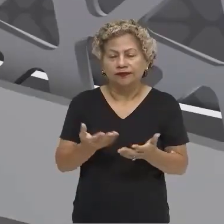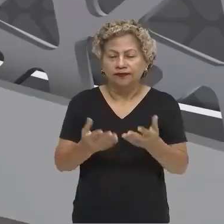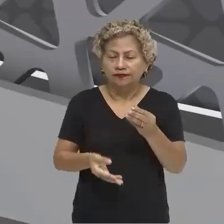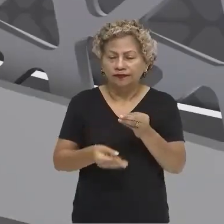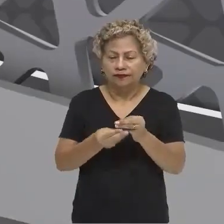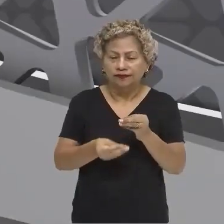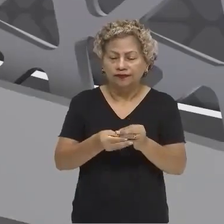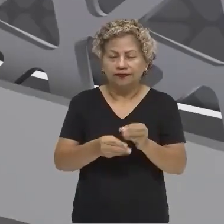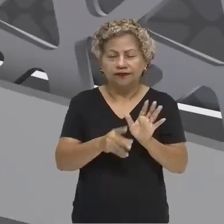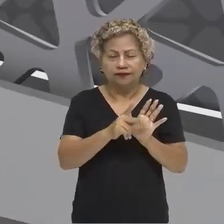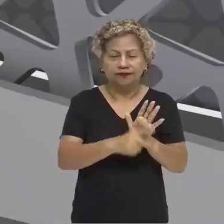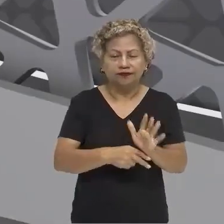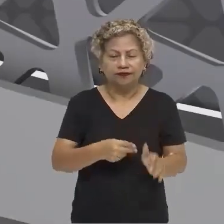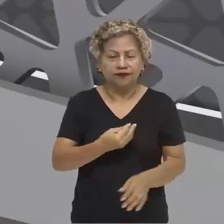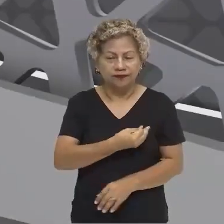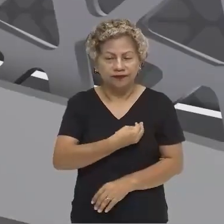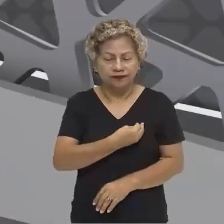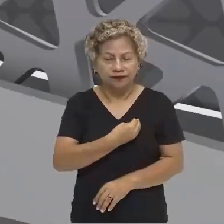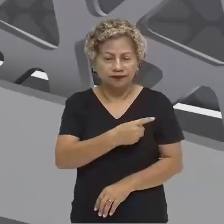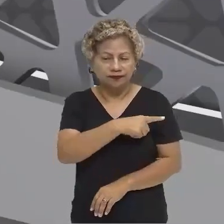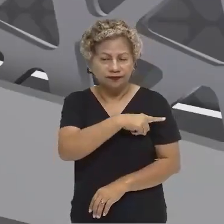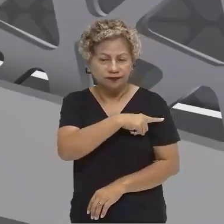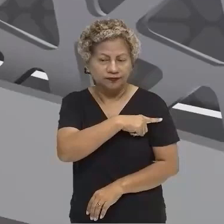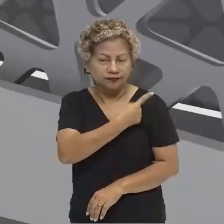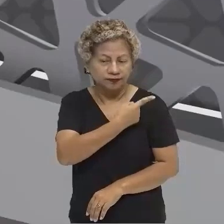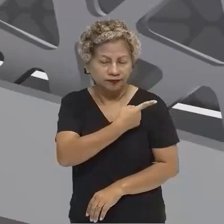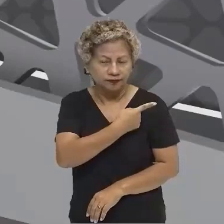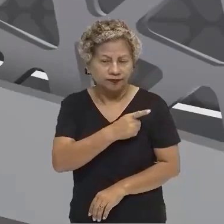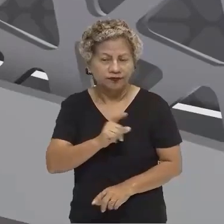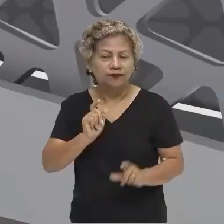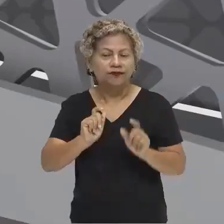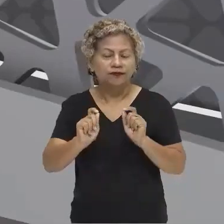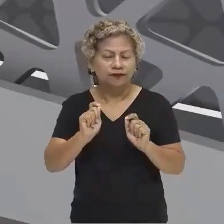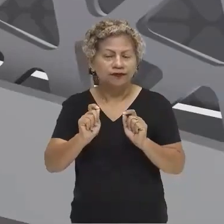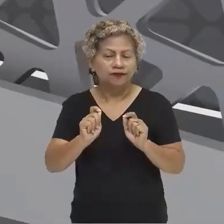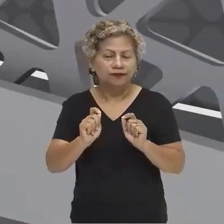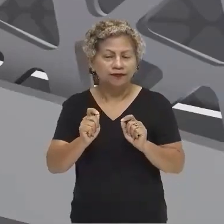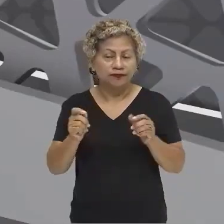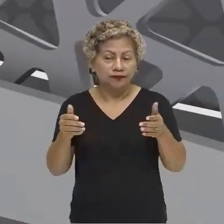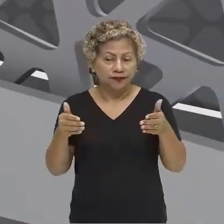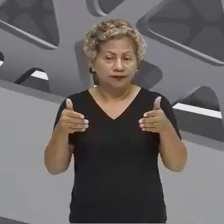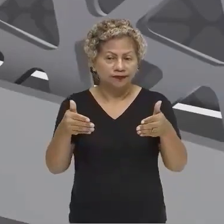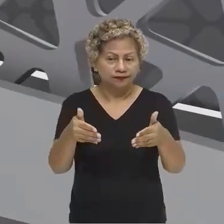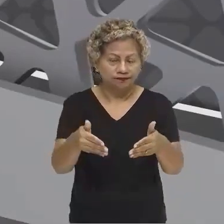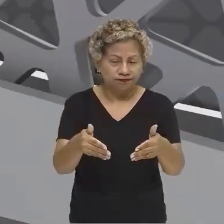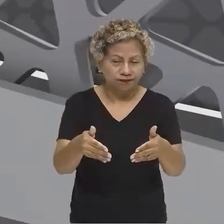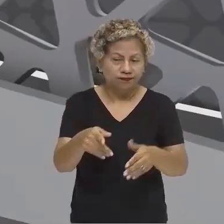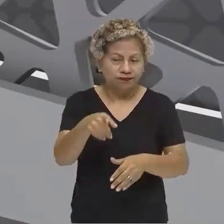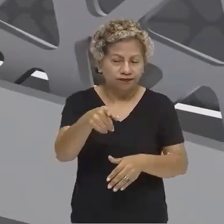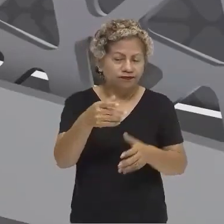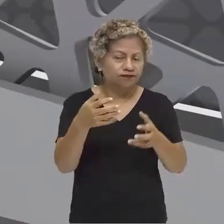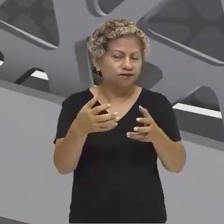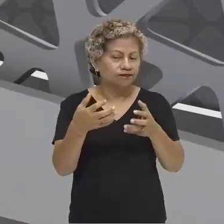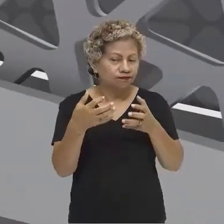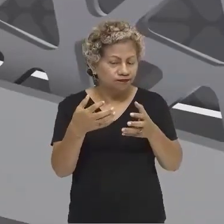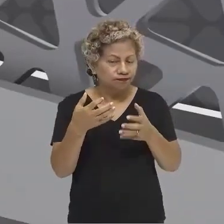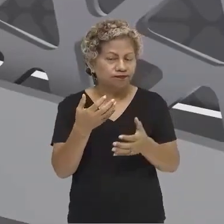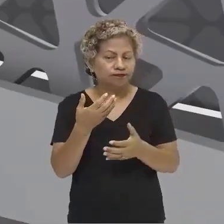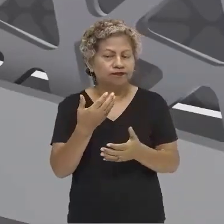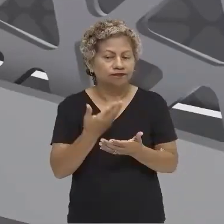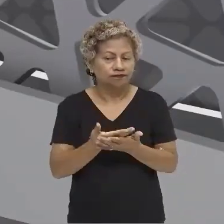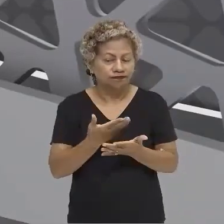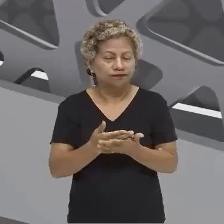ajudar vocês no primeiro ano a o quê? Ter foco, ver o que realmente é importante para